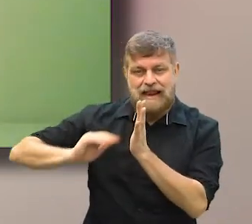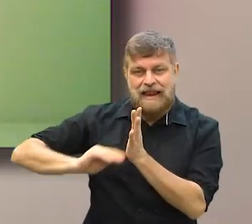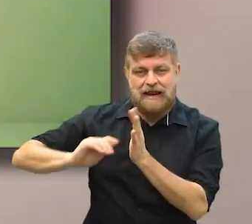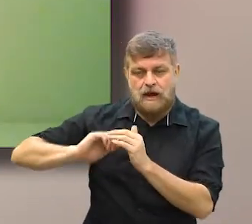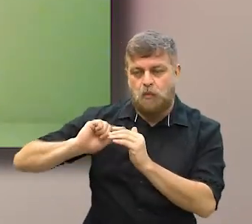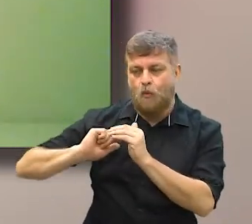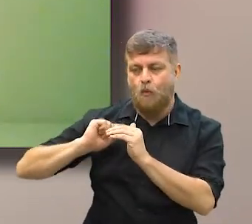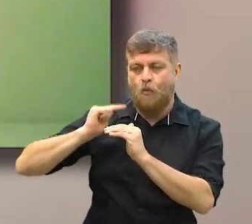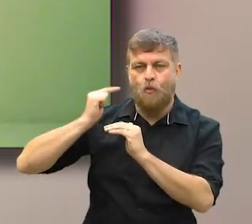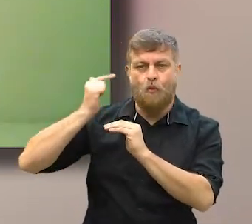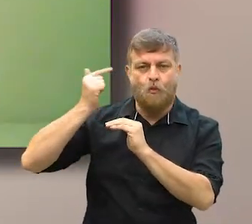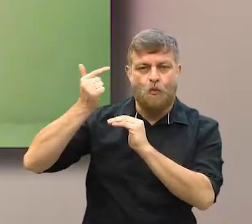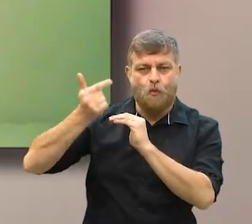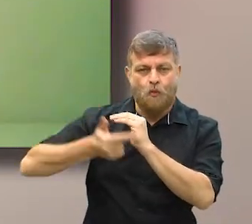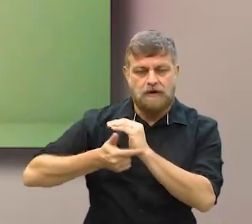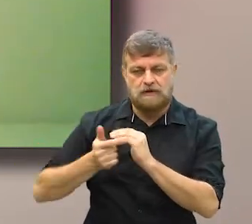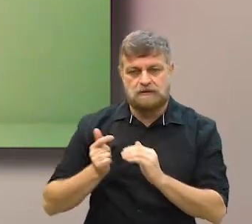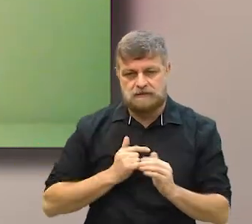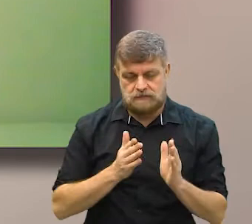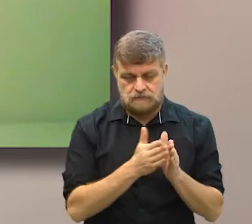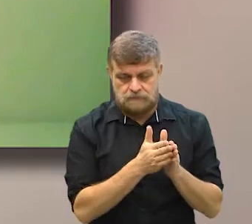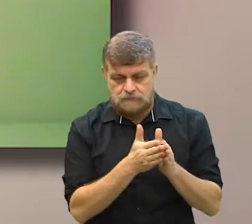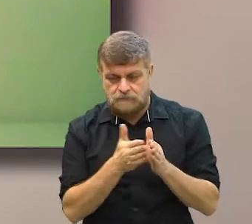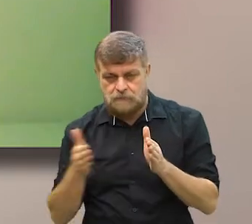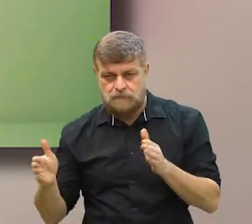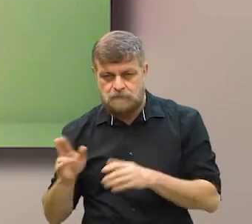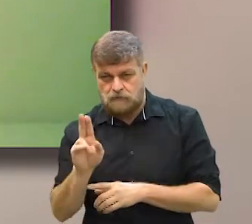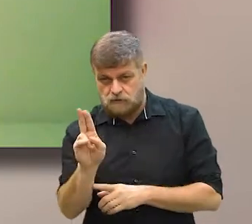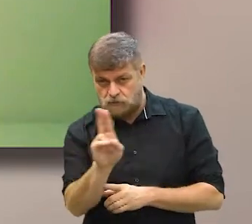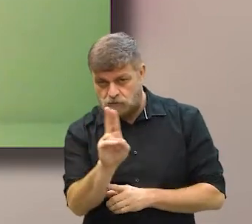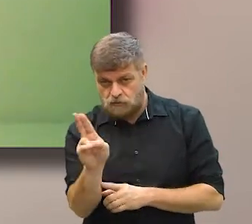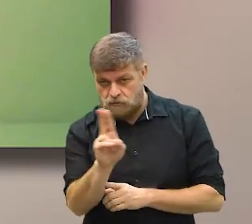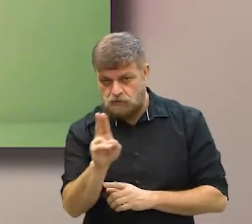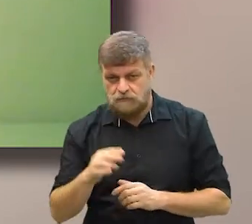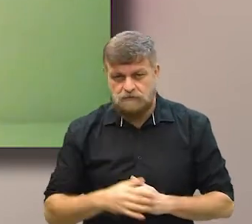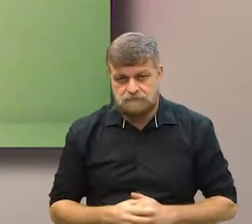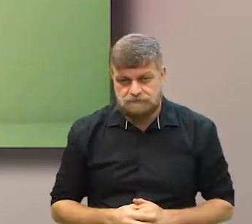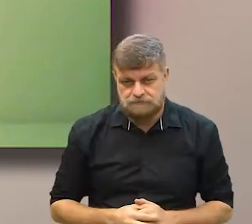retiradas. E elas são retiradas por um processo chamado